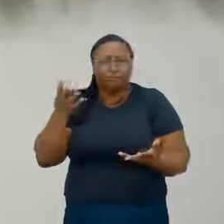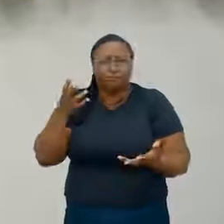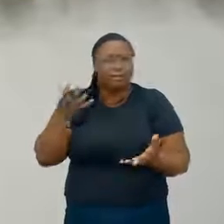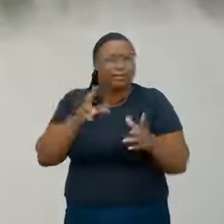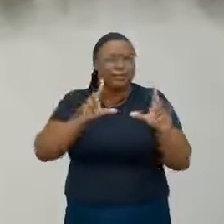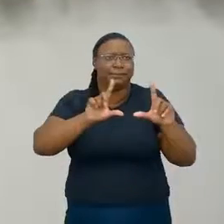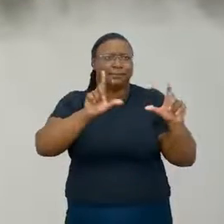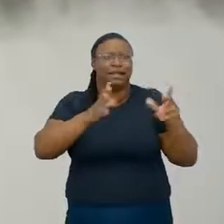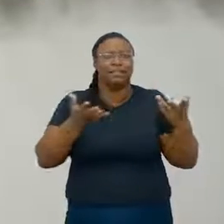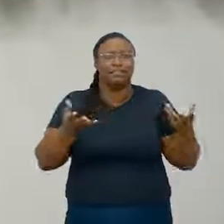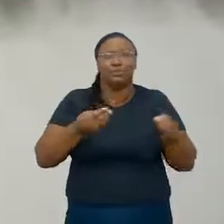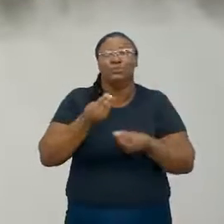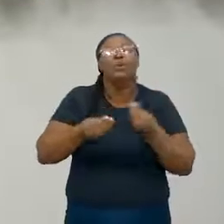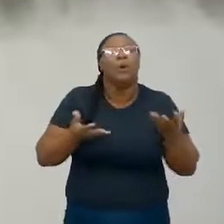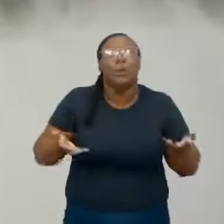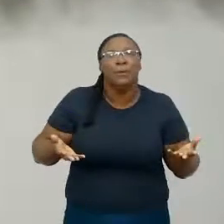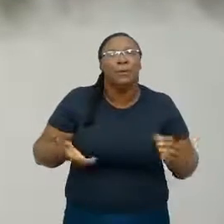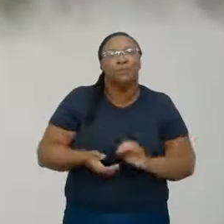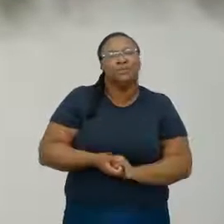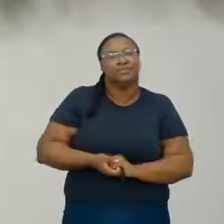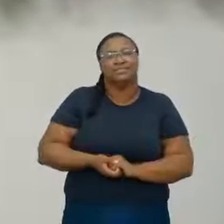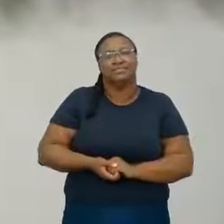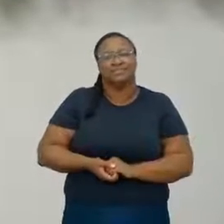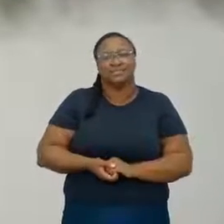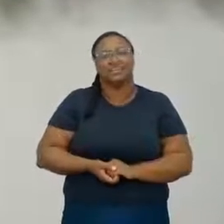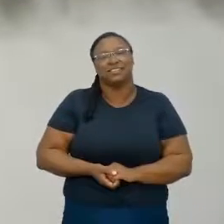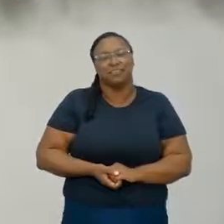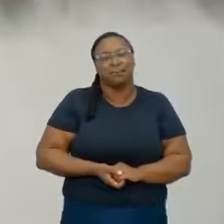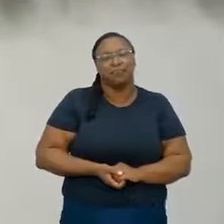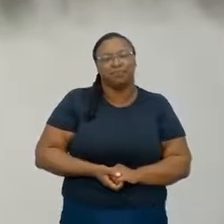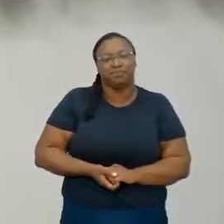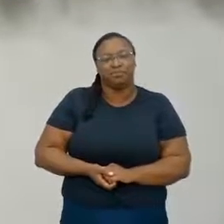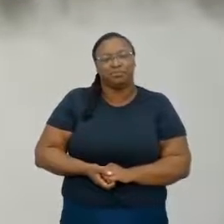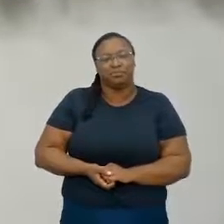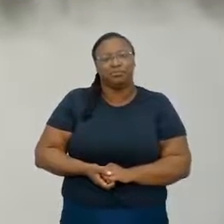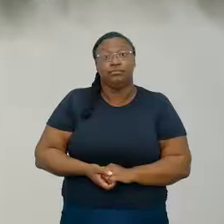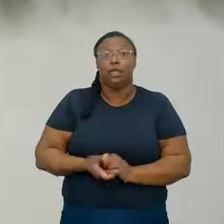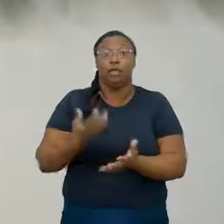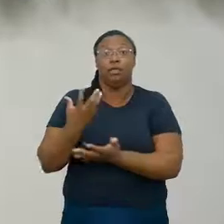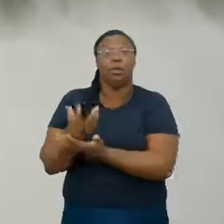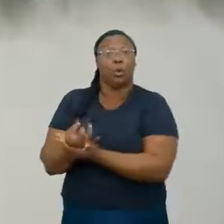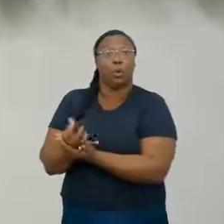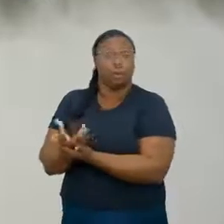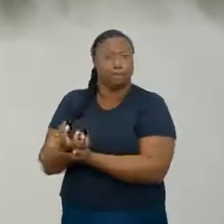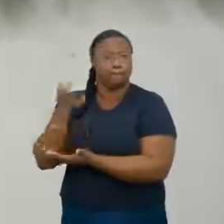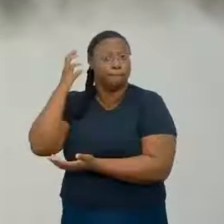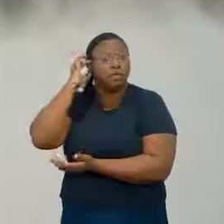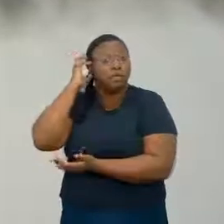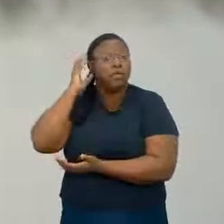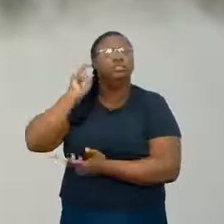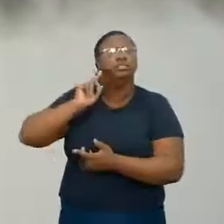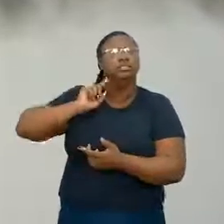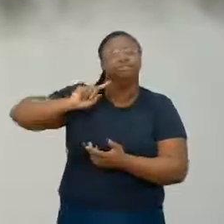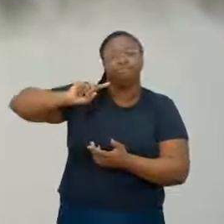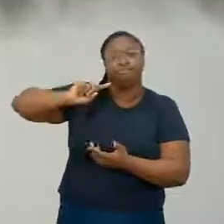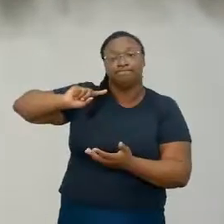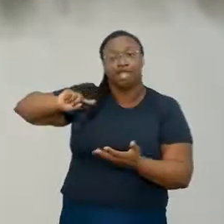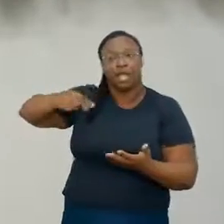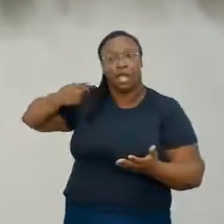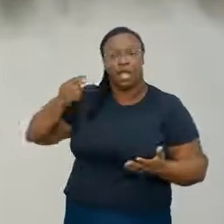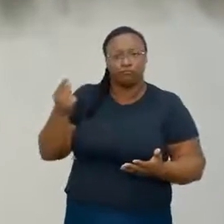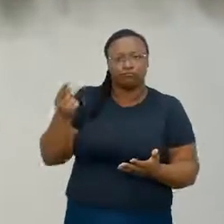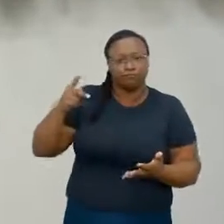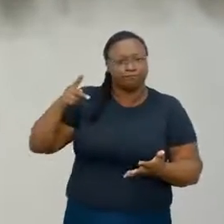da curadoria, Paula, é que o podcast, ele acaba assumindo um valor